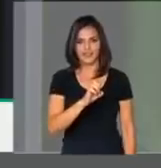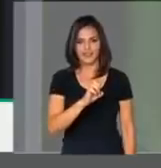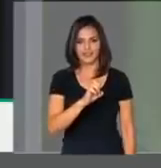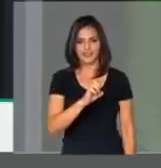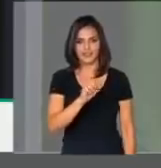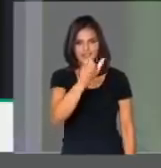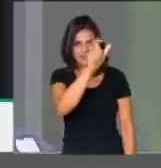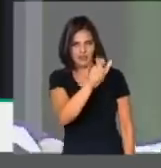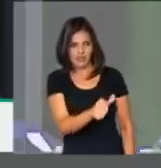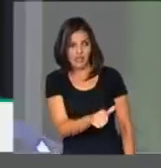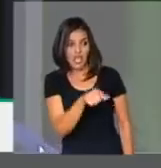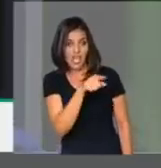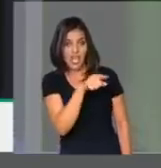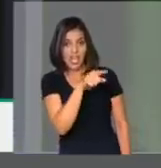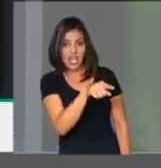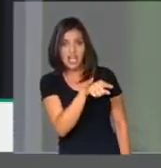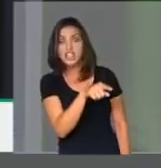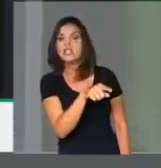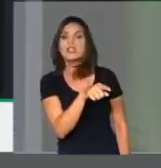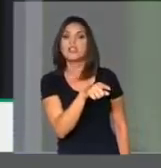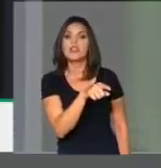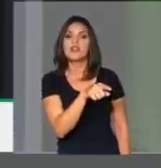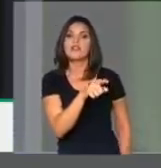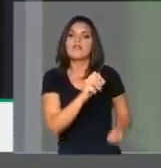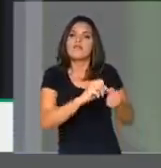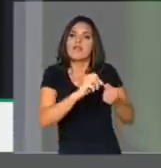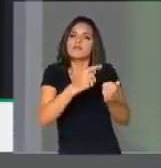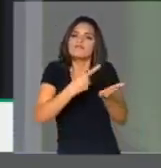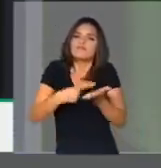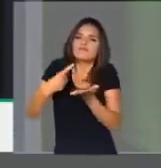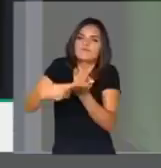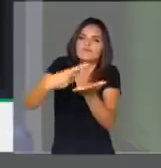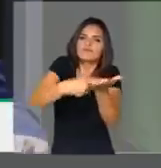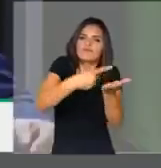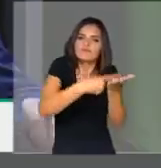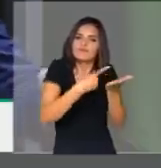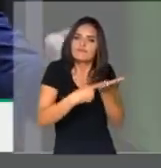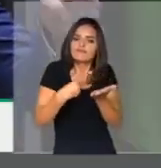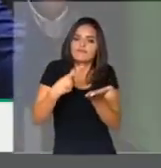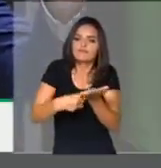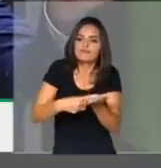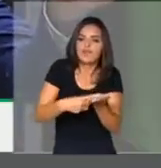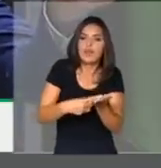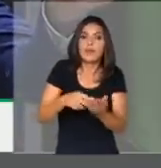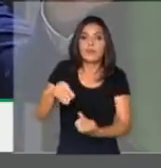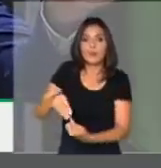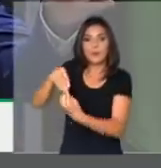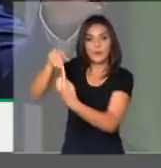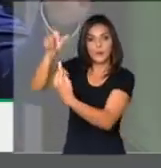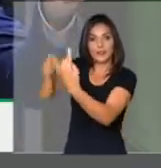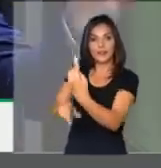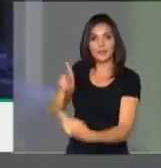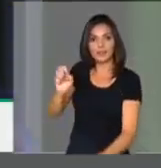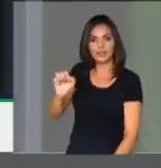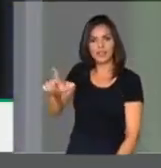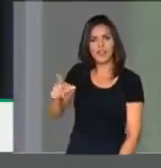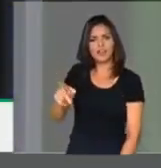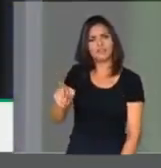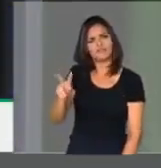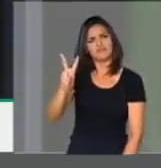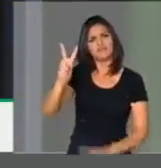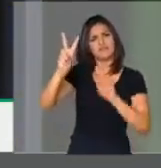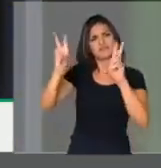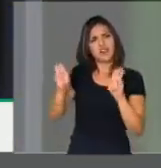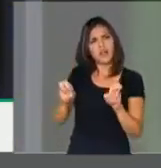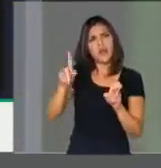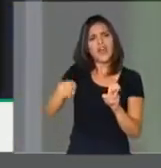esse que teria feito aí uma articulação, deputado Afonso, para o que o líder do PSL chamou de intercâmbio